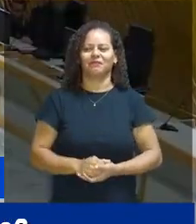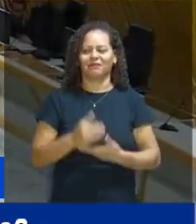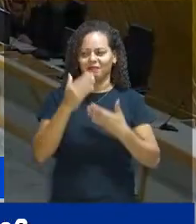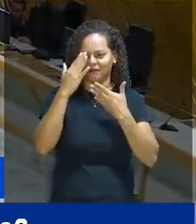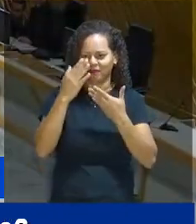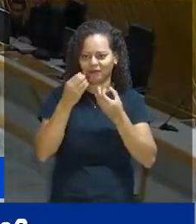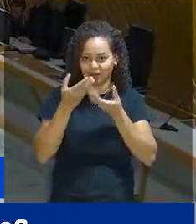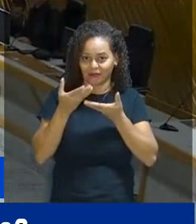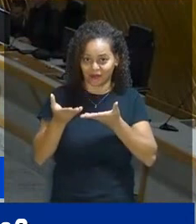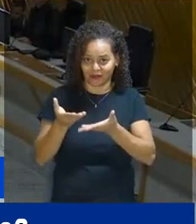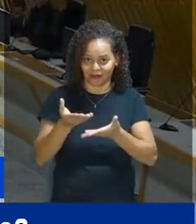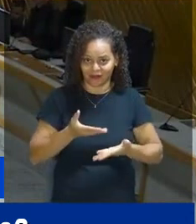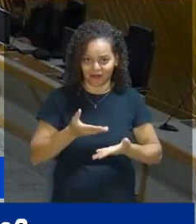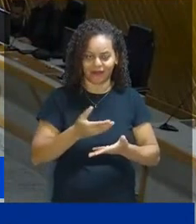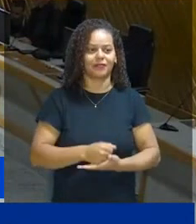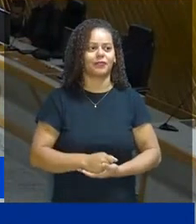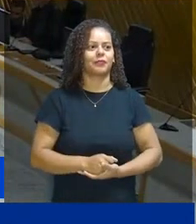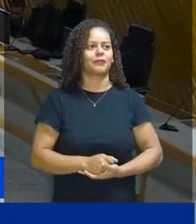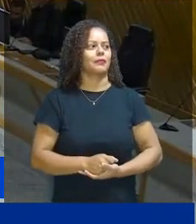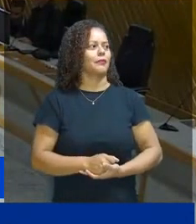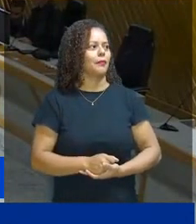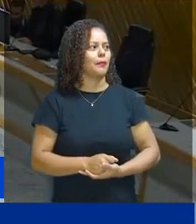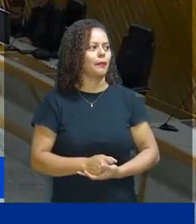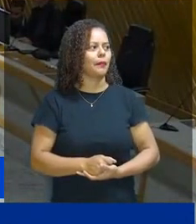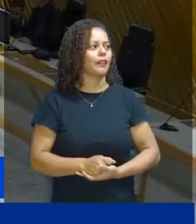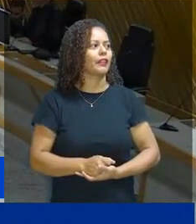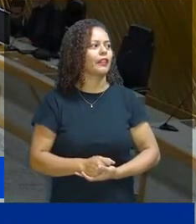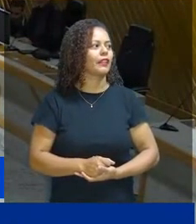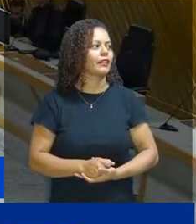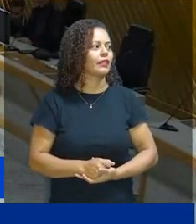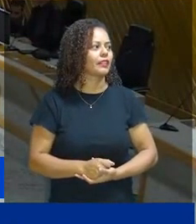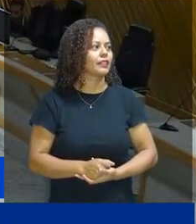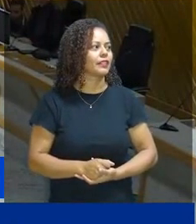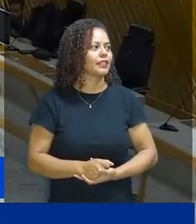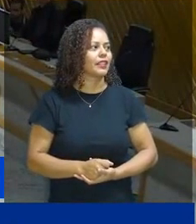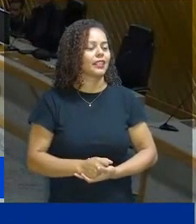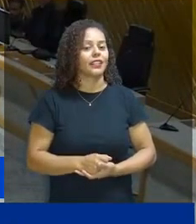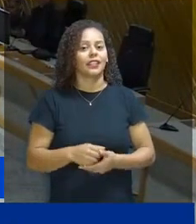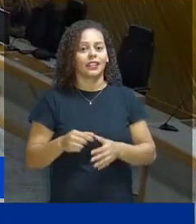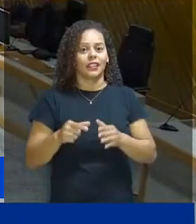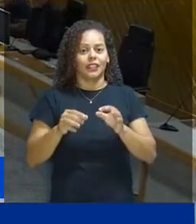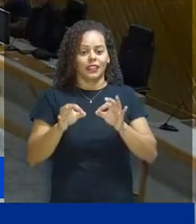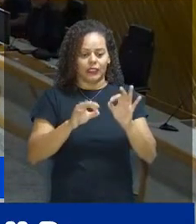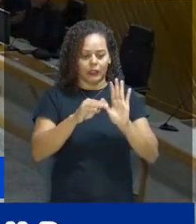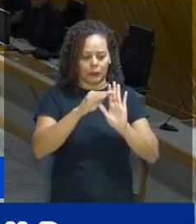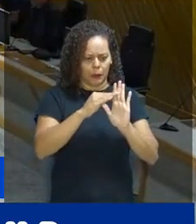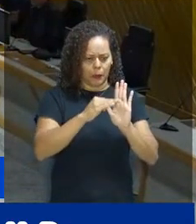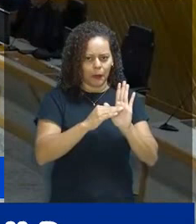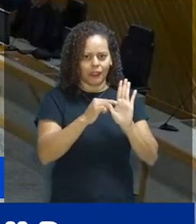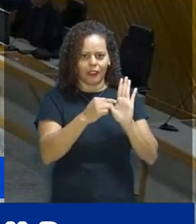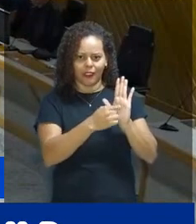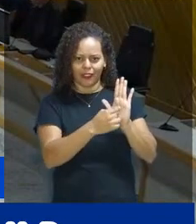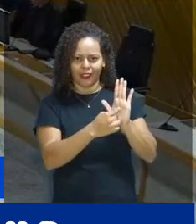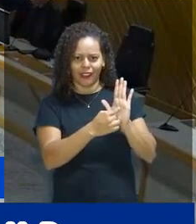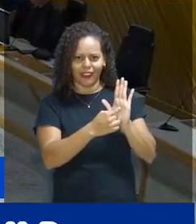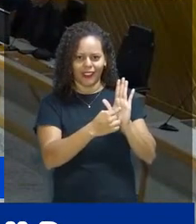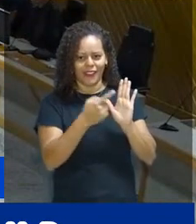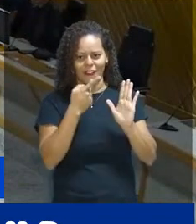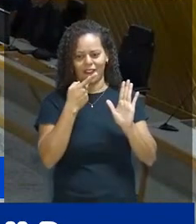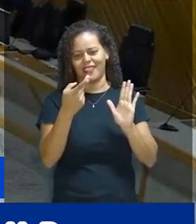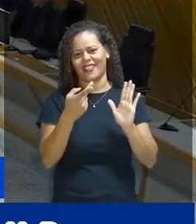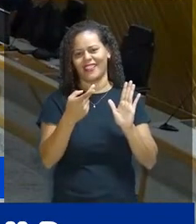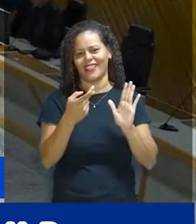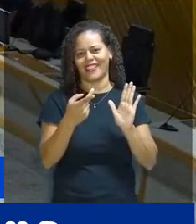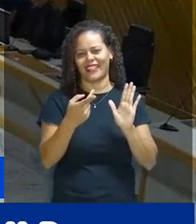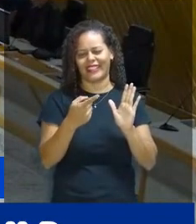Paulo, não está nem no nosso script, não está realmente planejado, mas o Paulo tem o dom da palavra, é